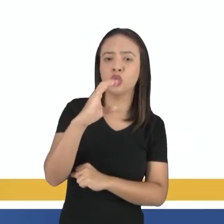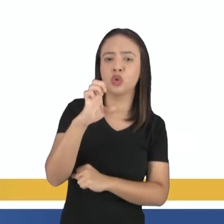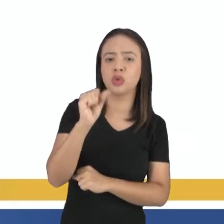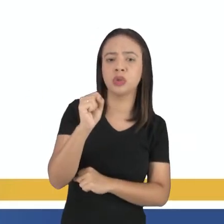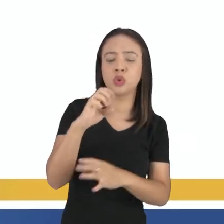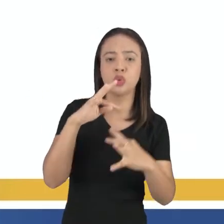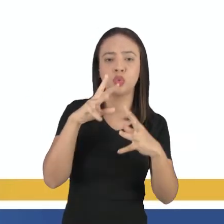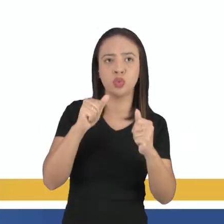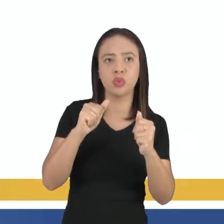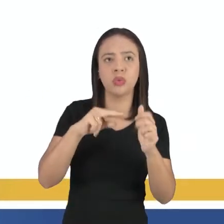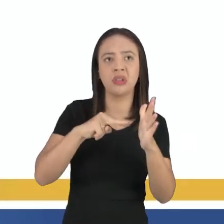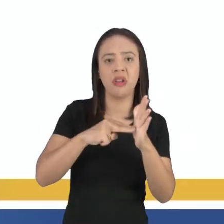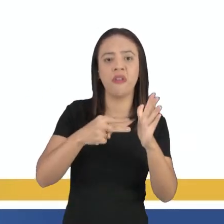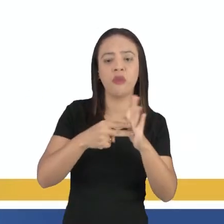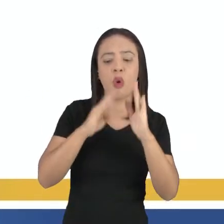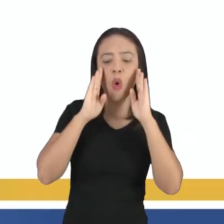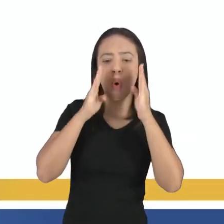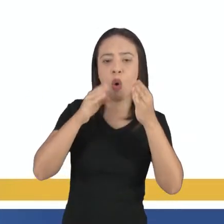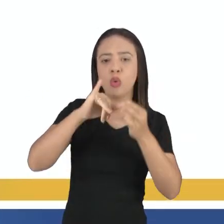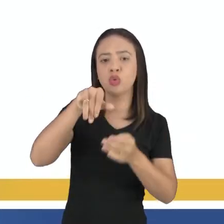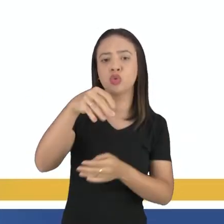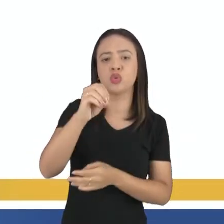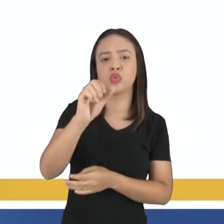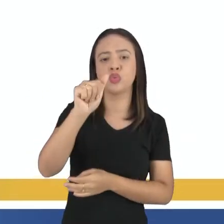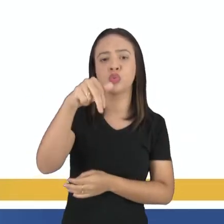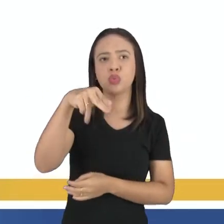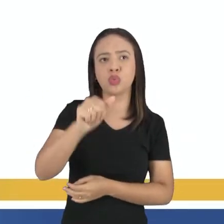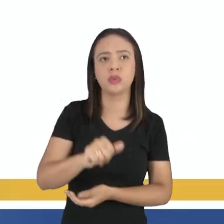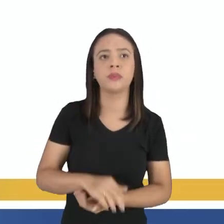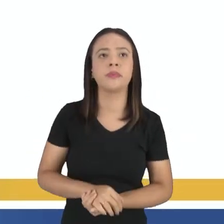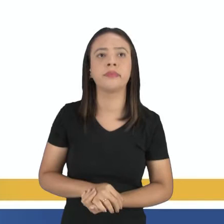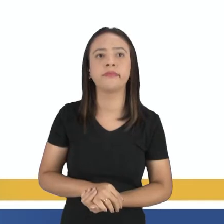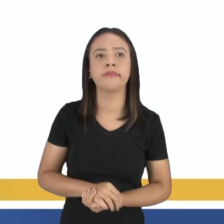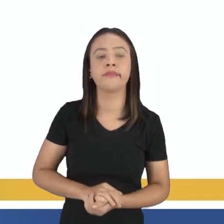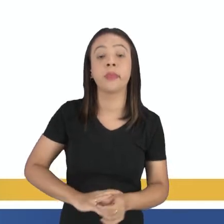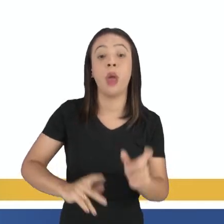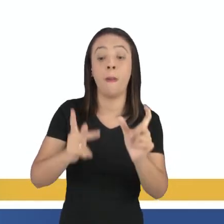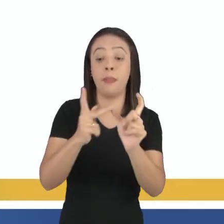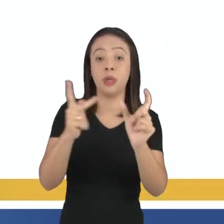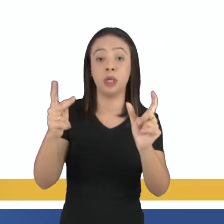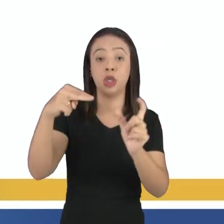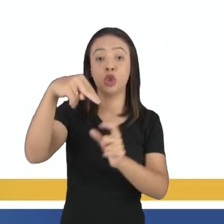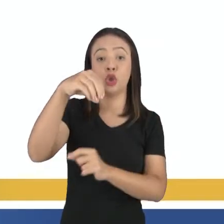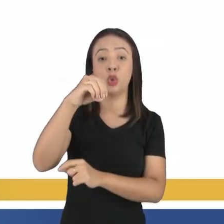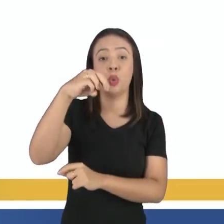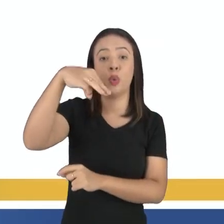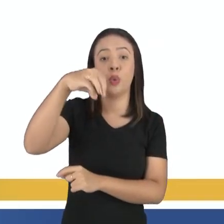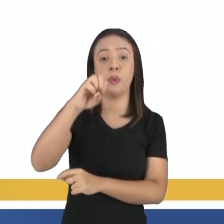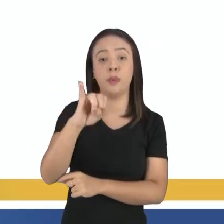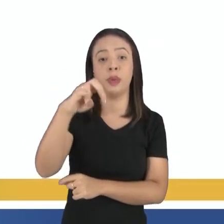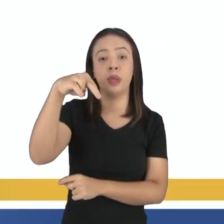quem? A Joana, né? Vamos ver o restante. Quem é o predicado nominal?